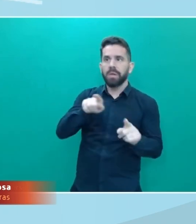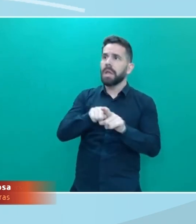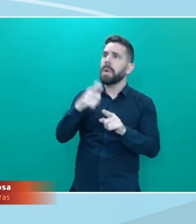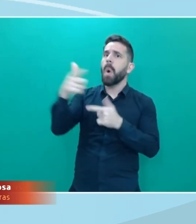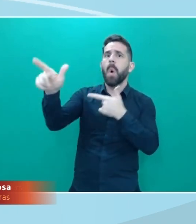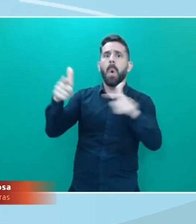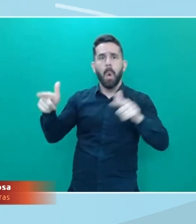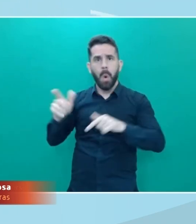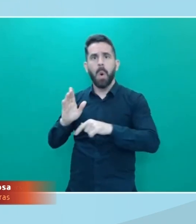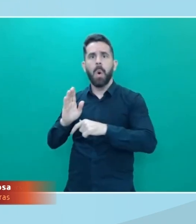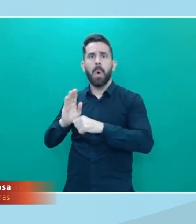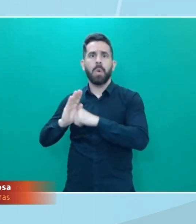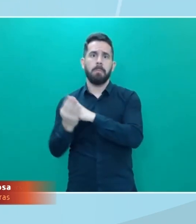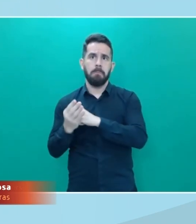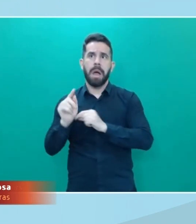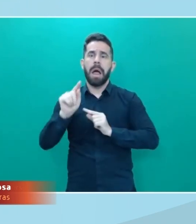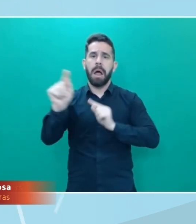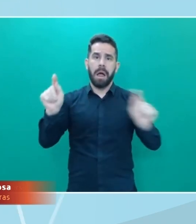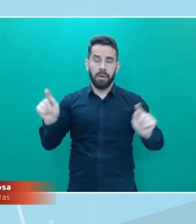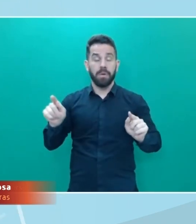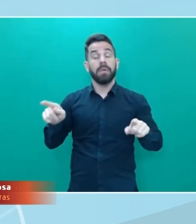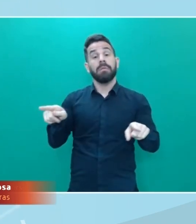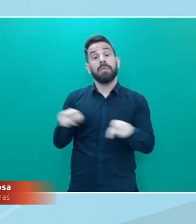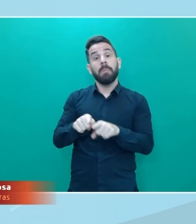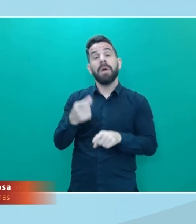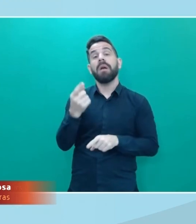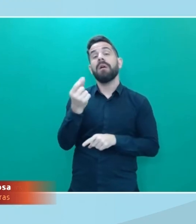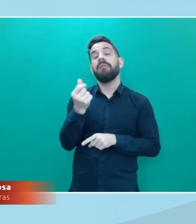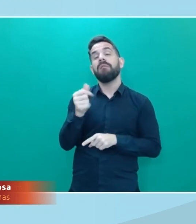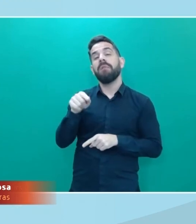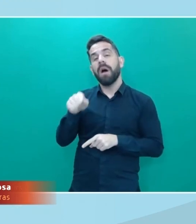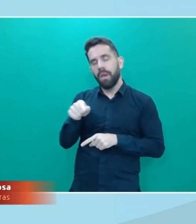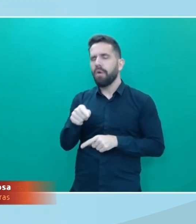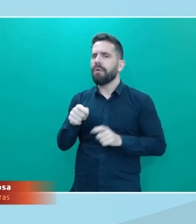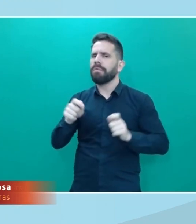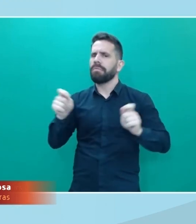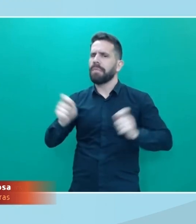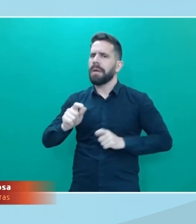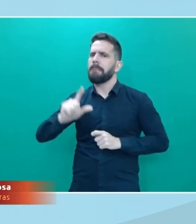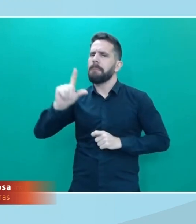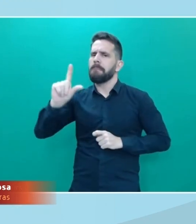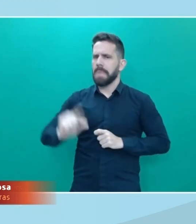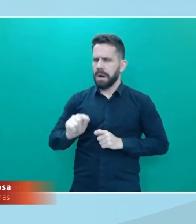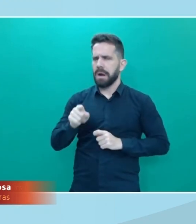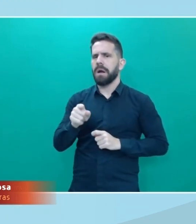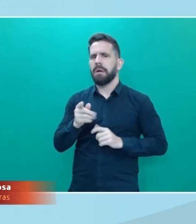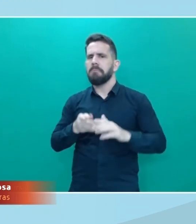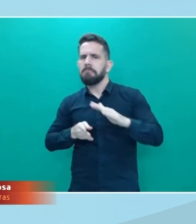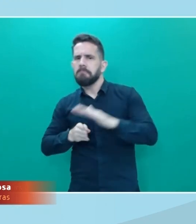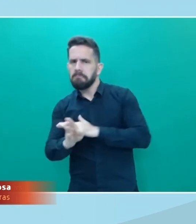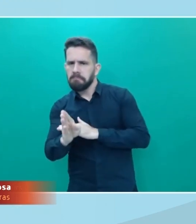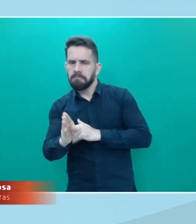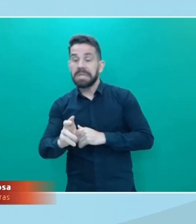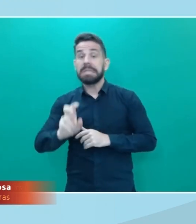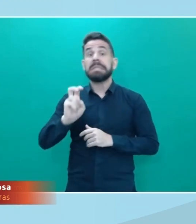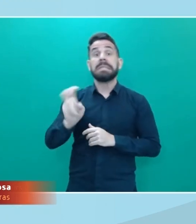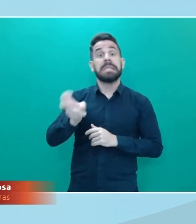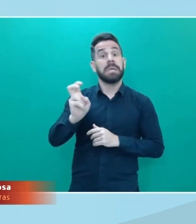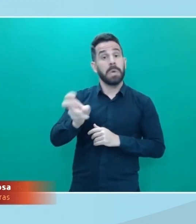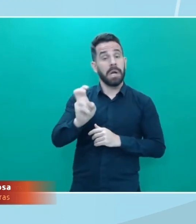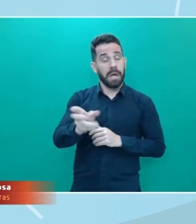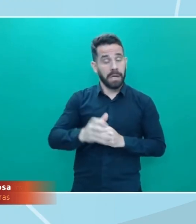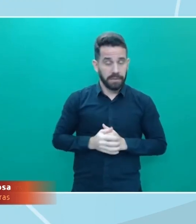cidade. Além disso, os ingressos são acessíveis, viu? Eles custam a partir de R$ 5,00. São mais